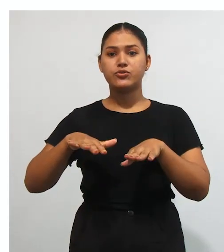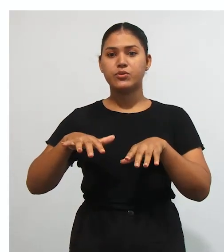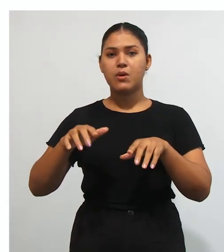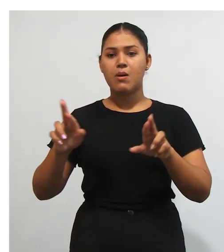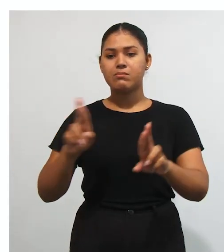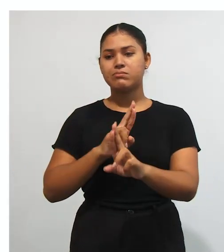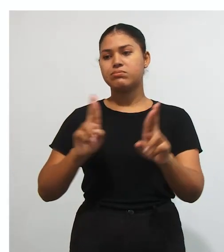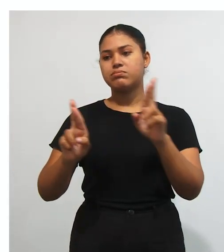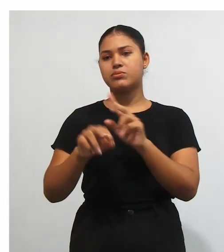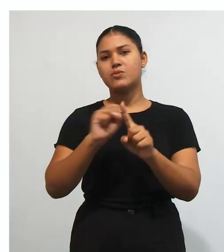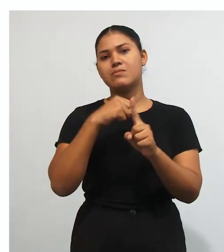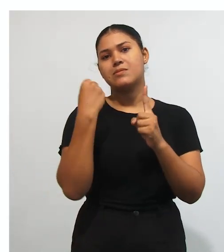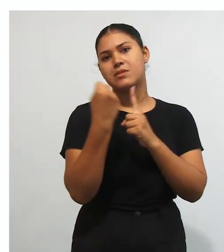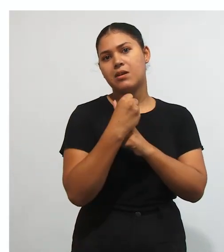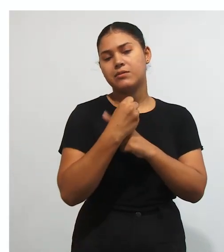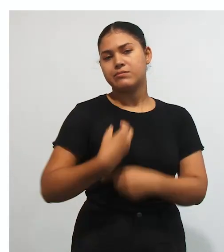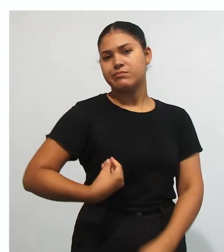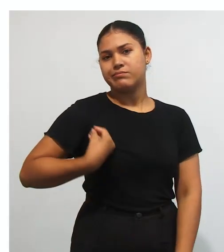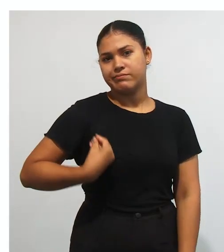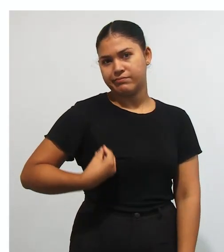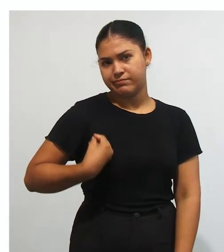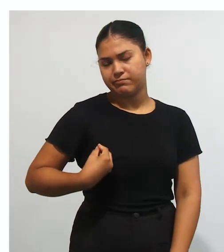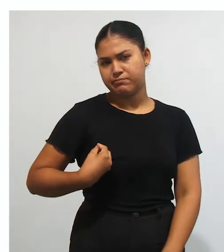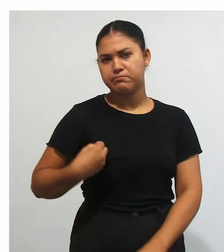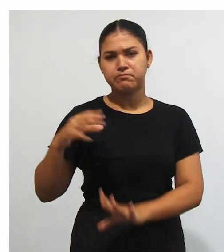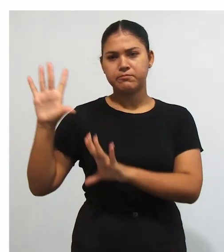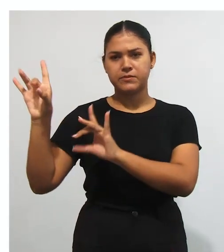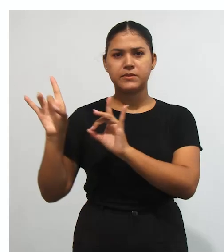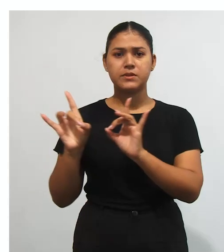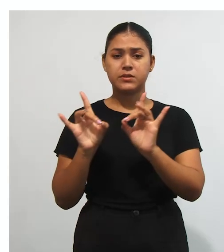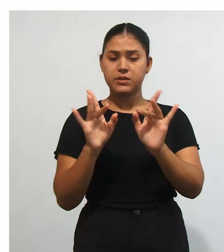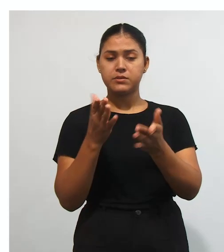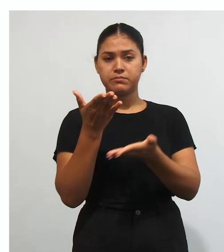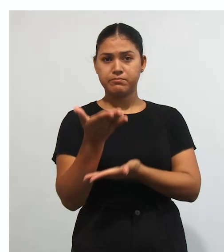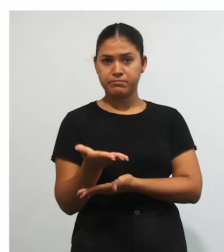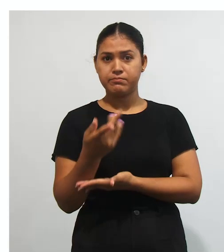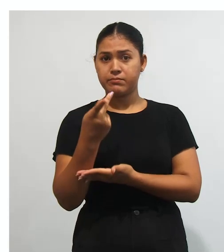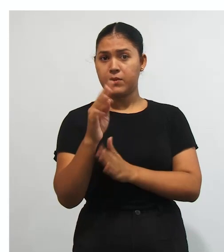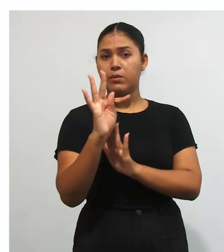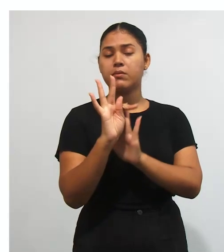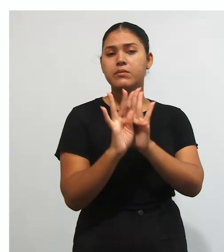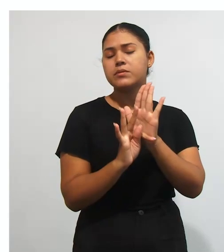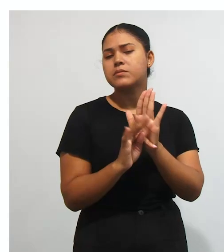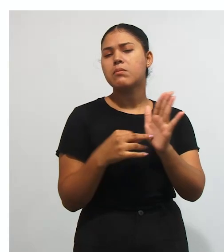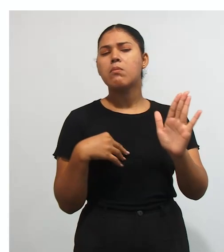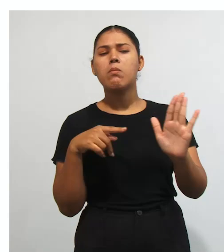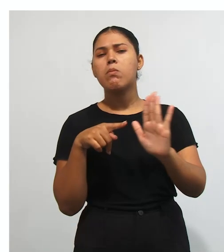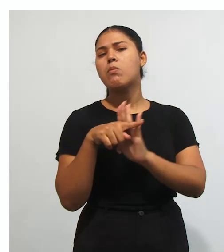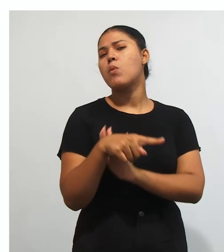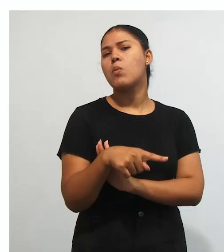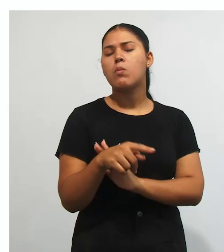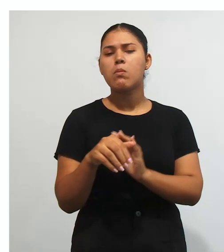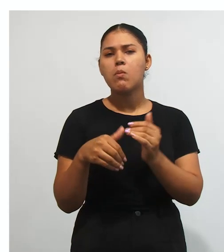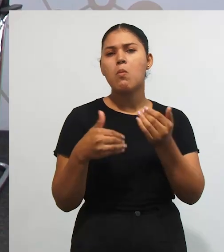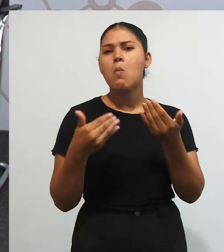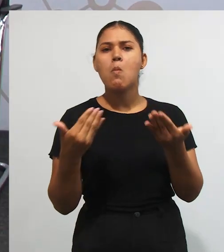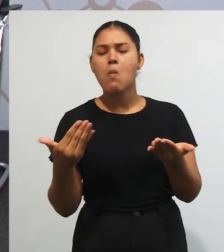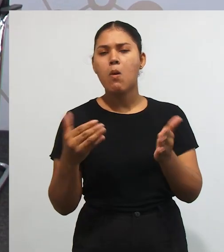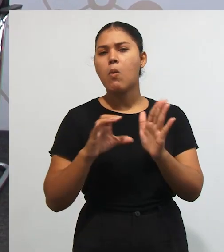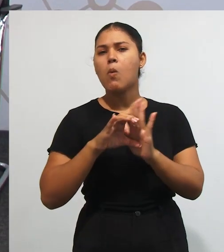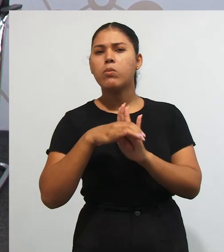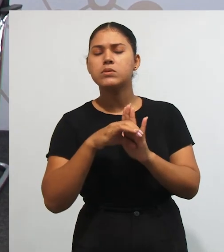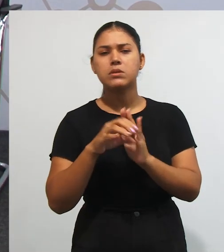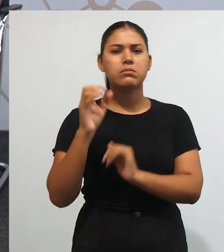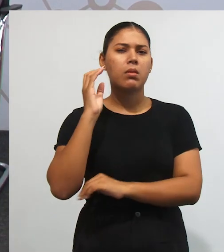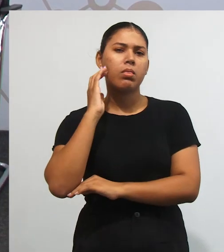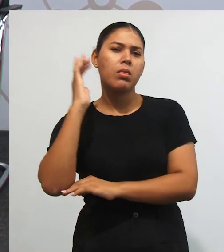inseridos. Então, professor, a partir dessa citação que eu trouxe, de um trecho escrito pelo senhor, eu pergunto: quais são essas concepções estreitas